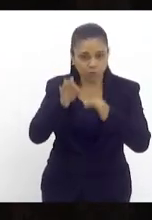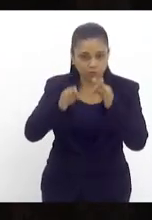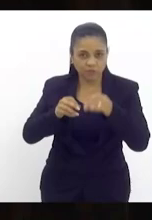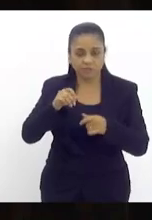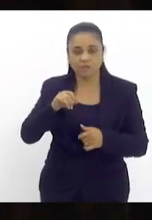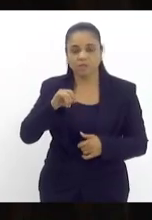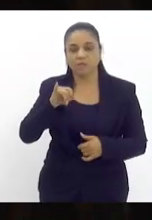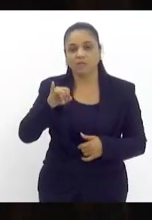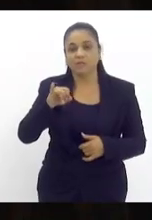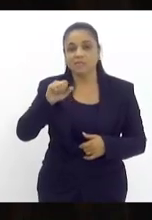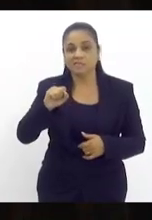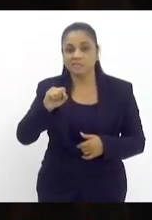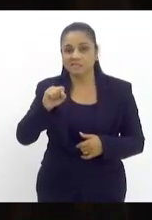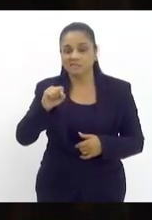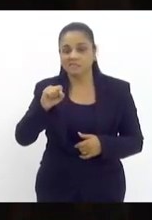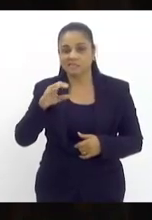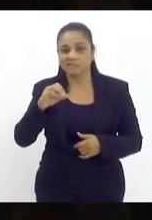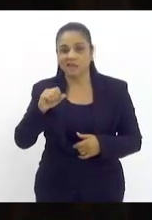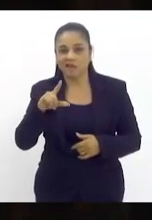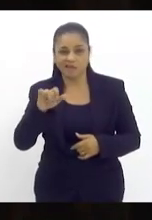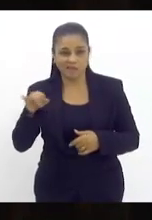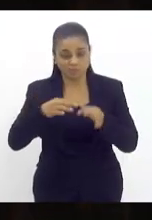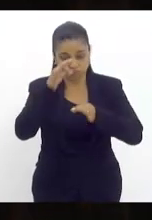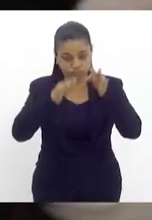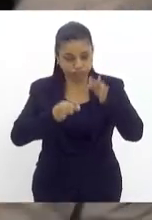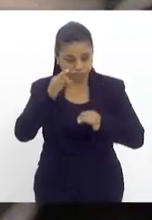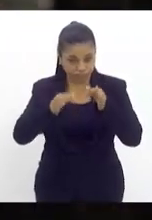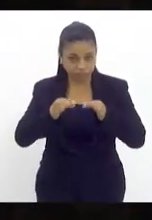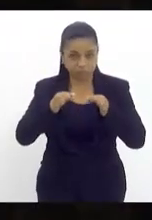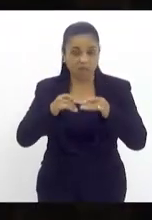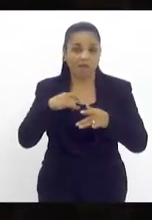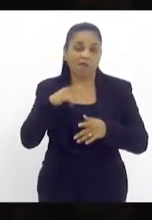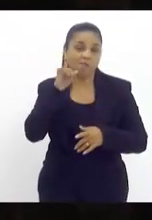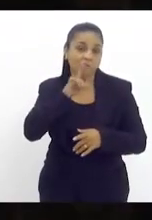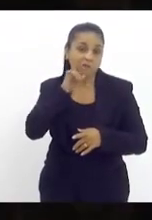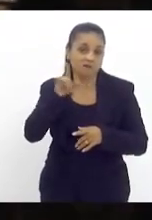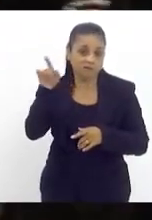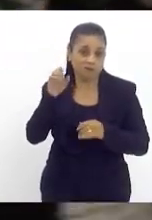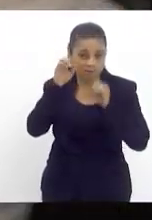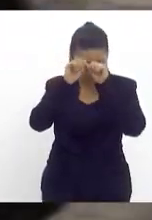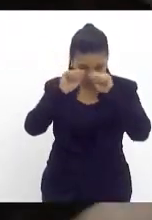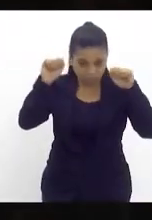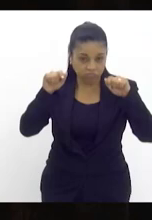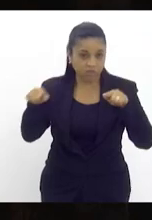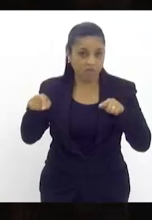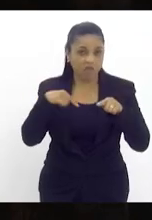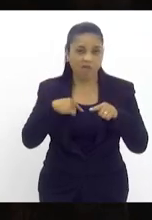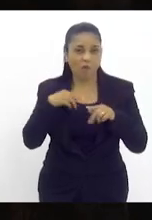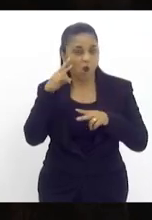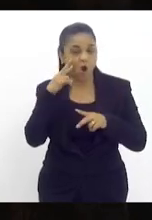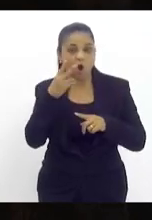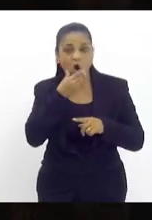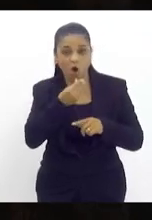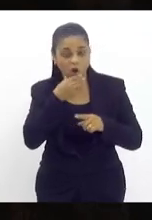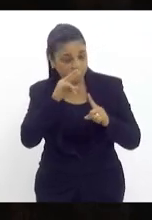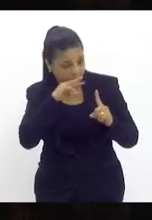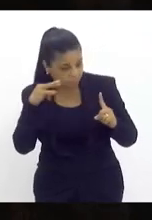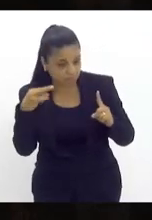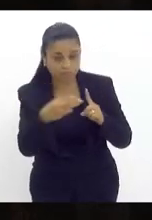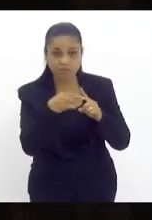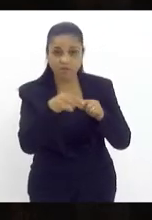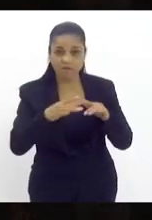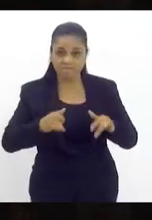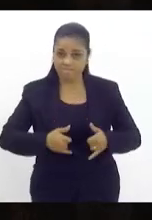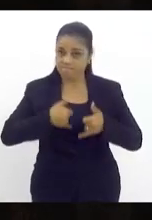Scalia, foi um dos melhores juízes da Suprema Corte americana. Né? E era um homem assim, de uma virtude